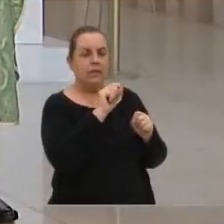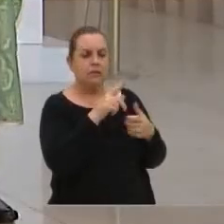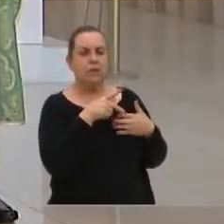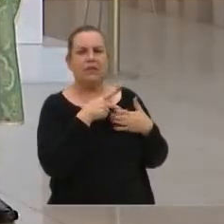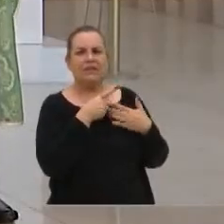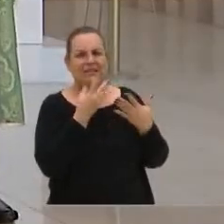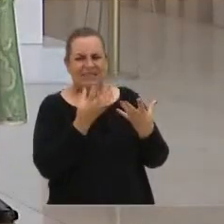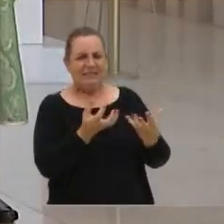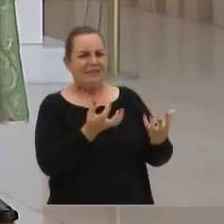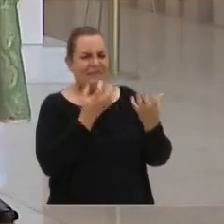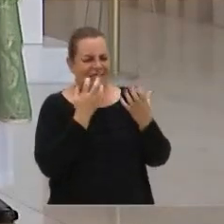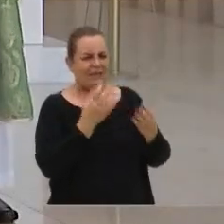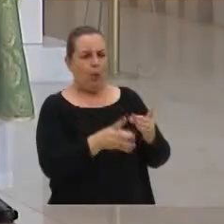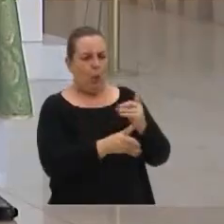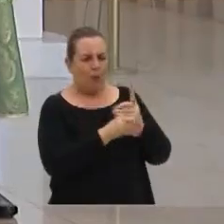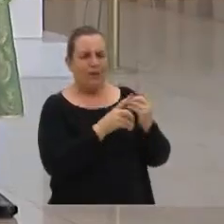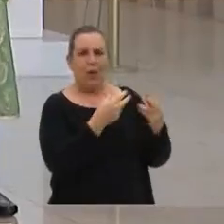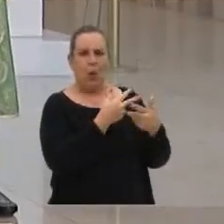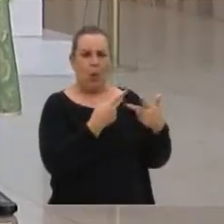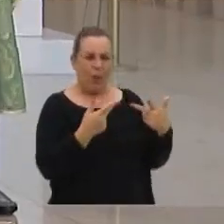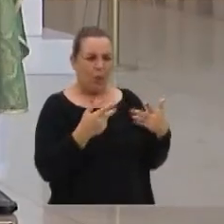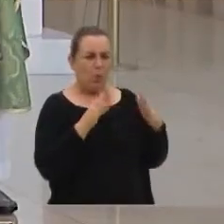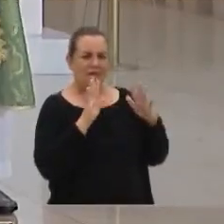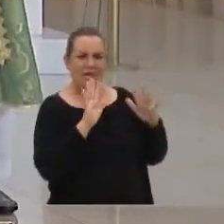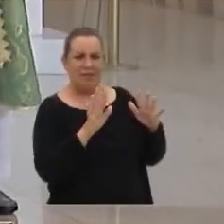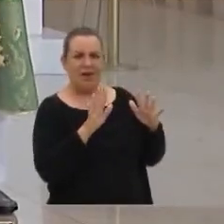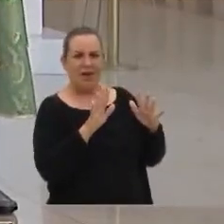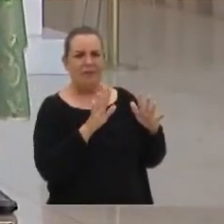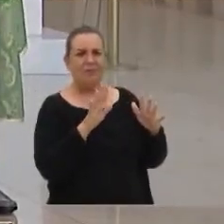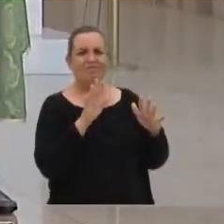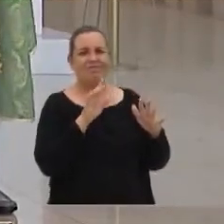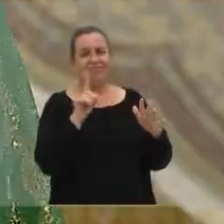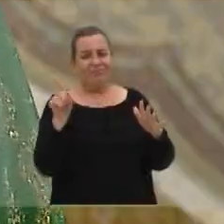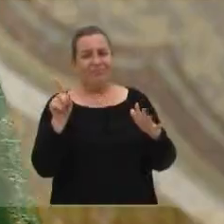procuravam levar a lei ao pé da letra.